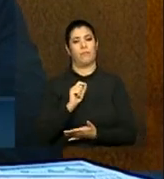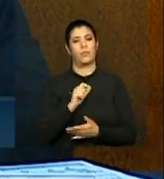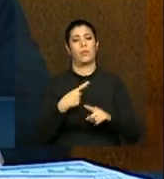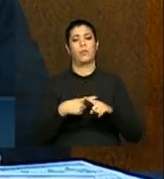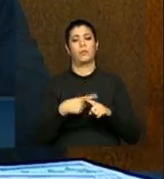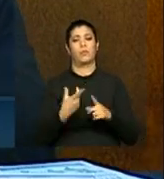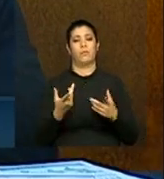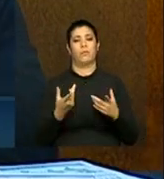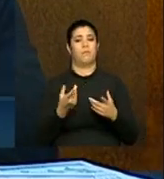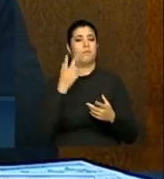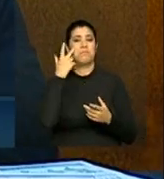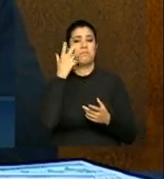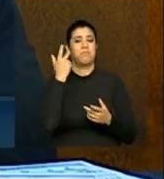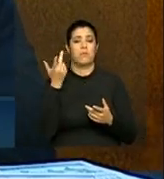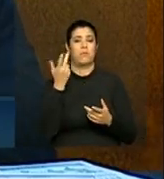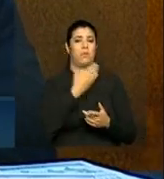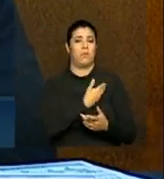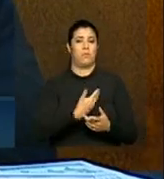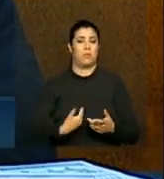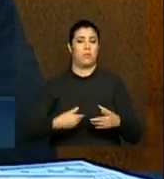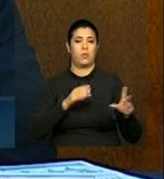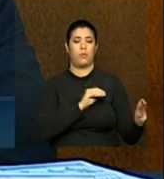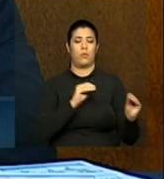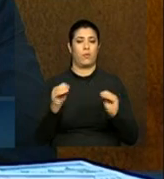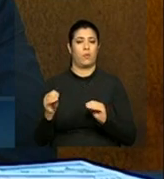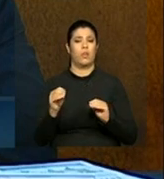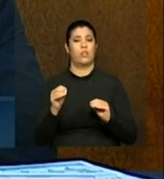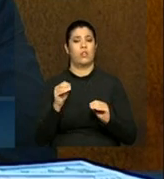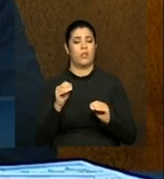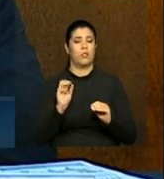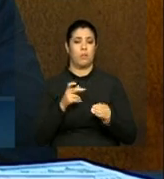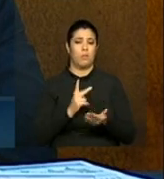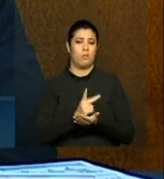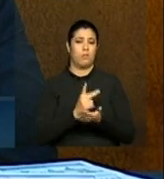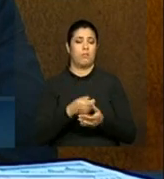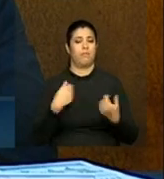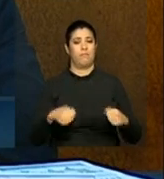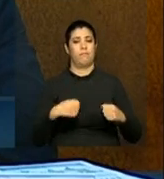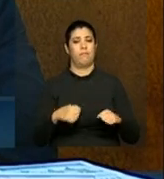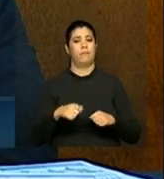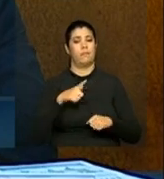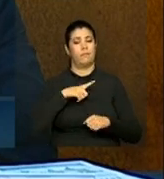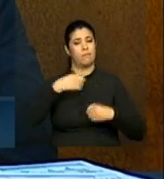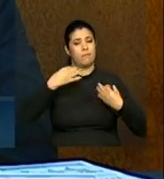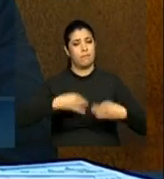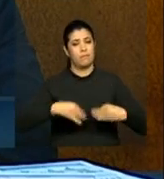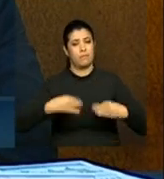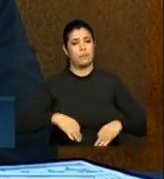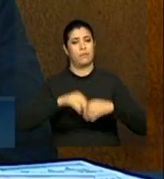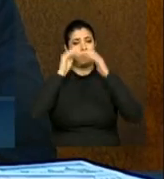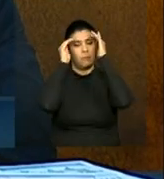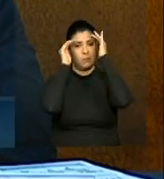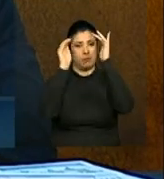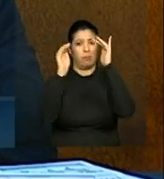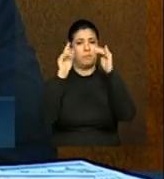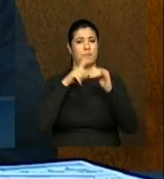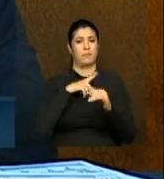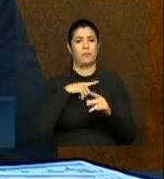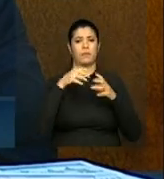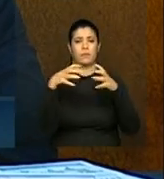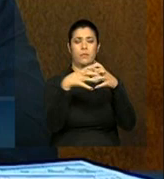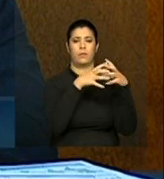fruto de uma questão natural de governo ah e que tem que acontecer, certamente tem que continuar respeitando uma